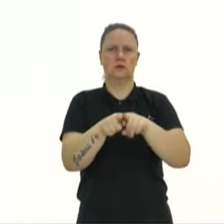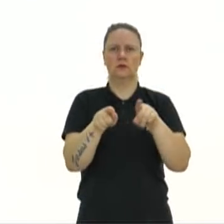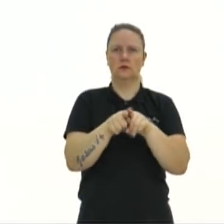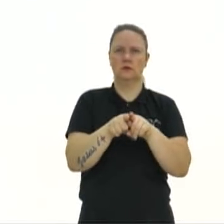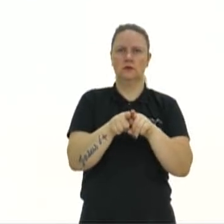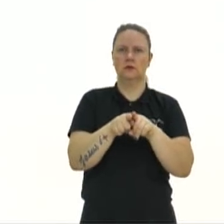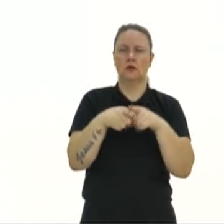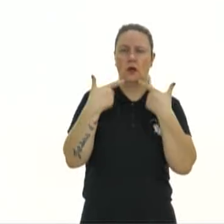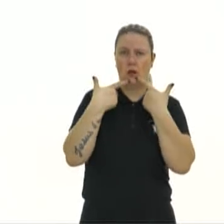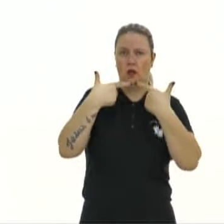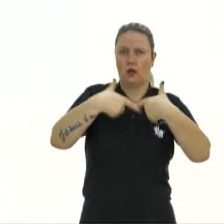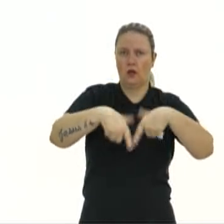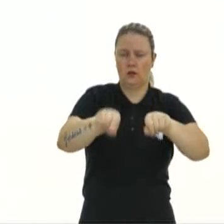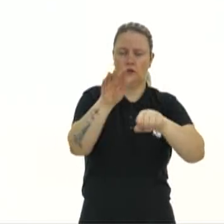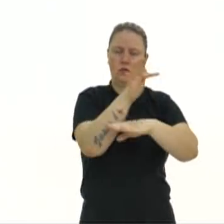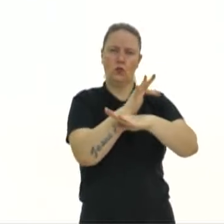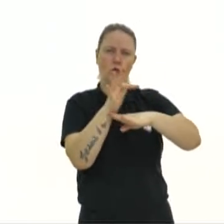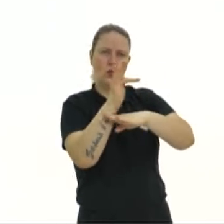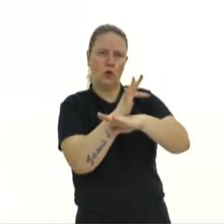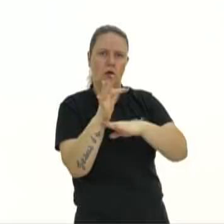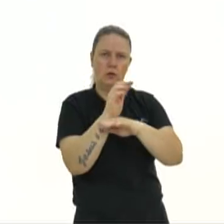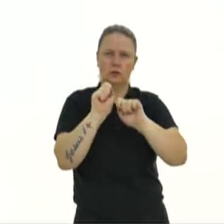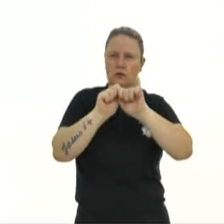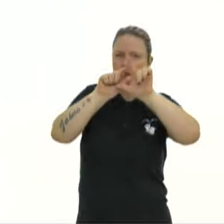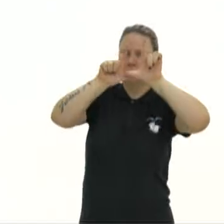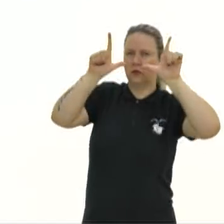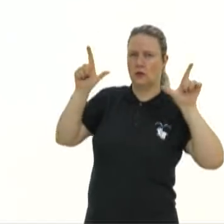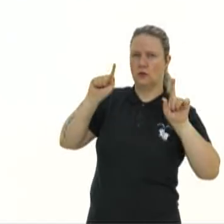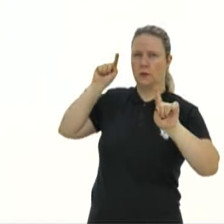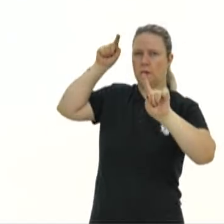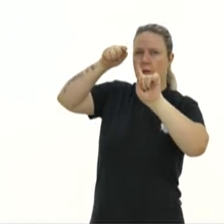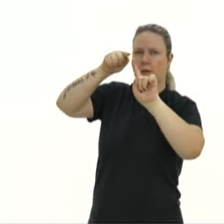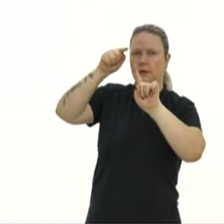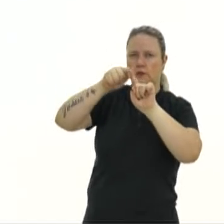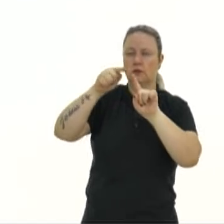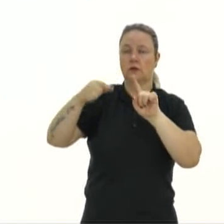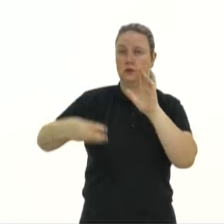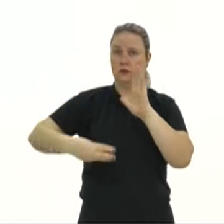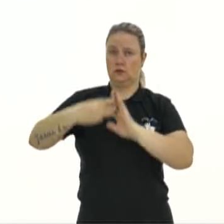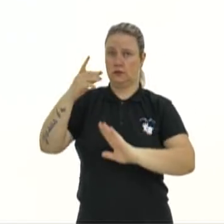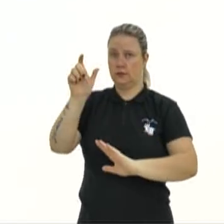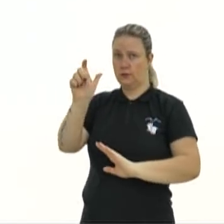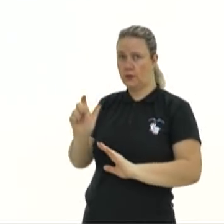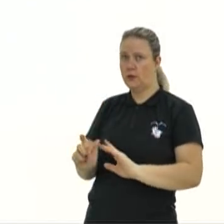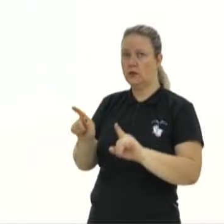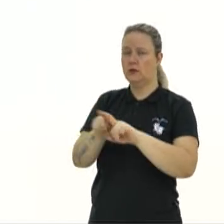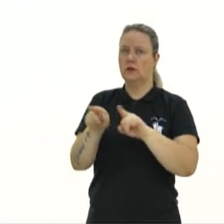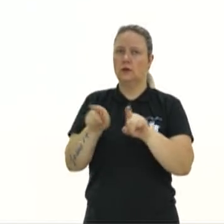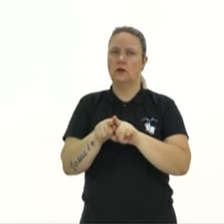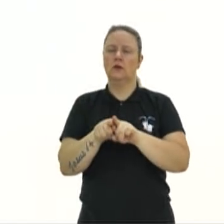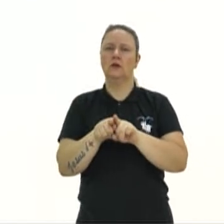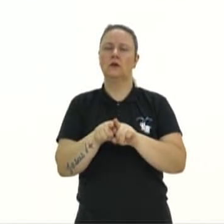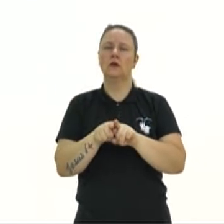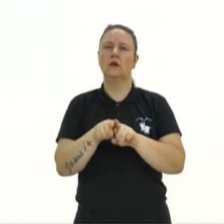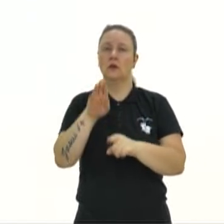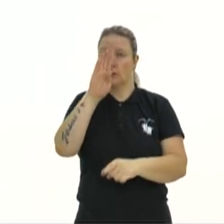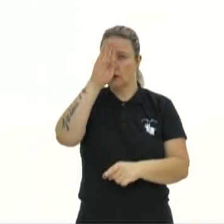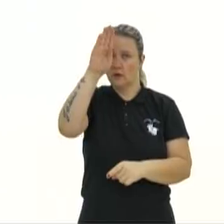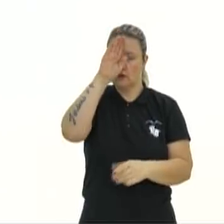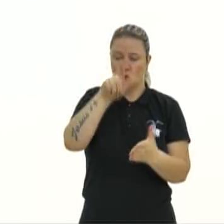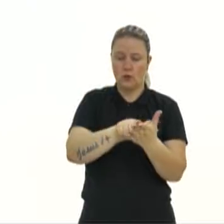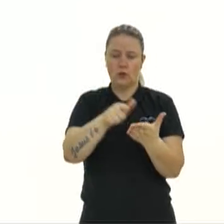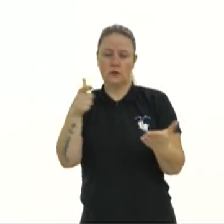linguagem formal, clara, objetiva, impessoal, terceira pessoa, veicula-se principalmente por